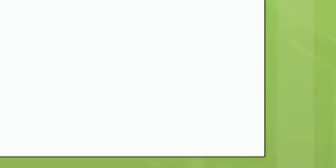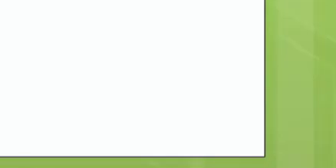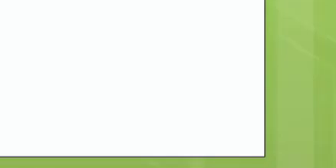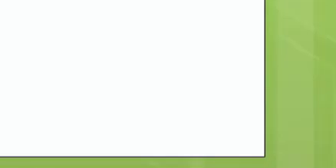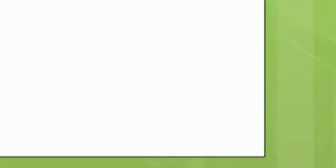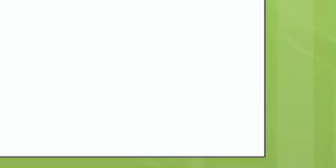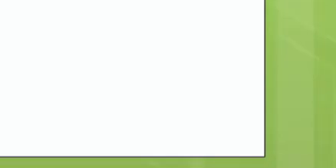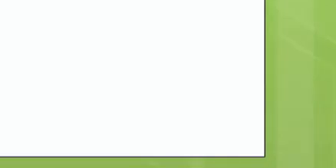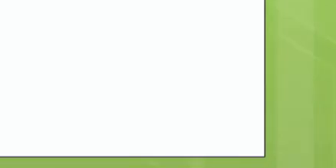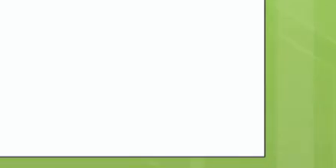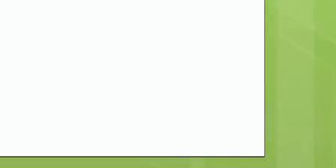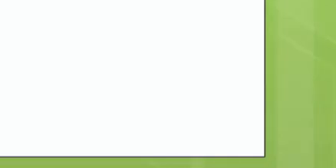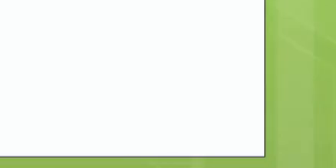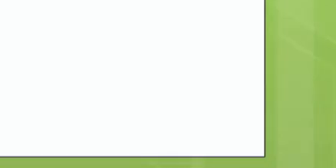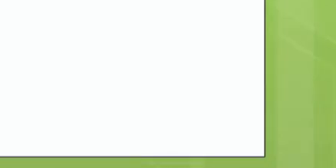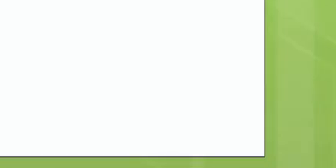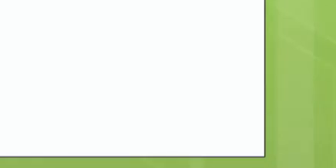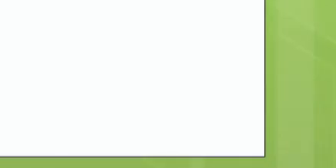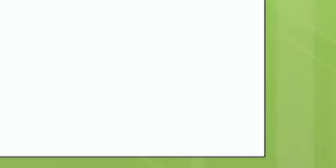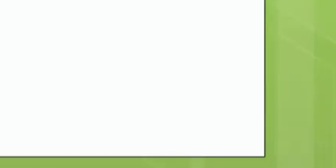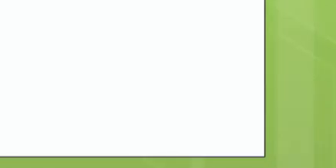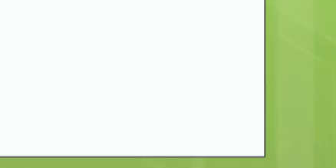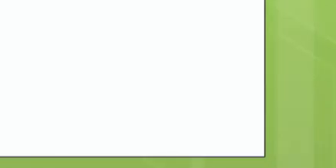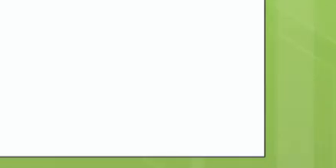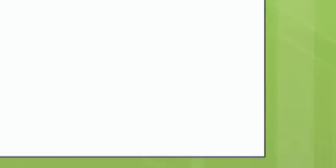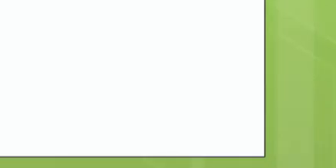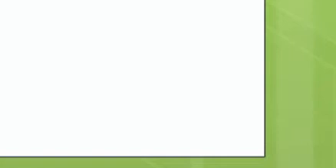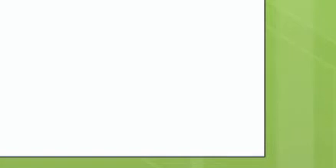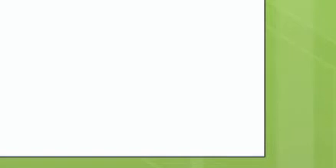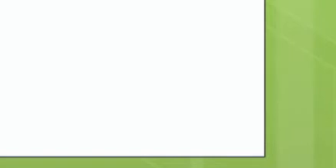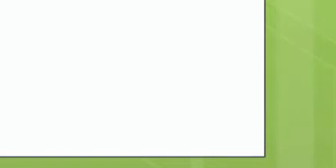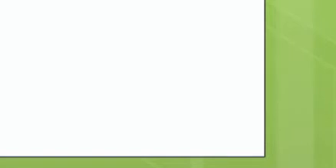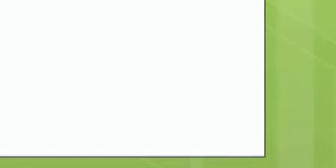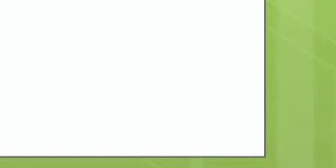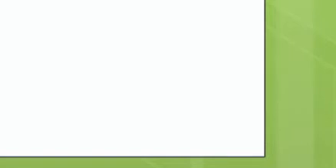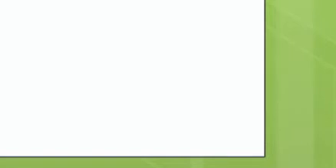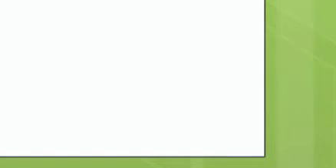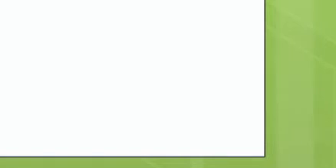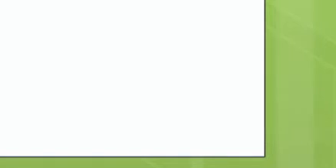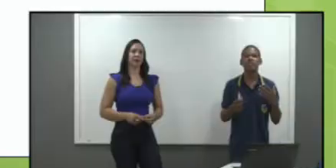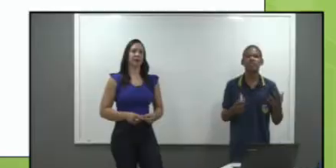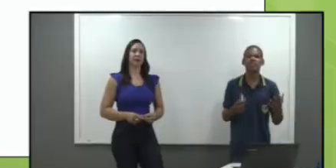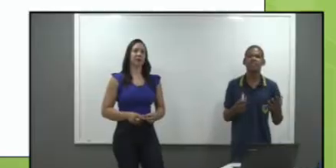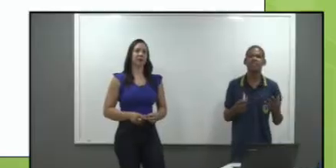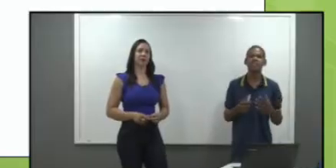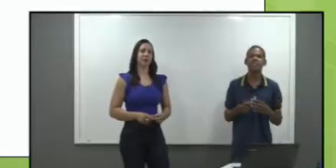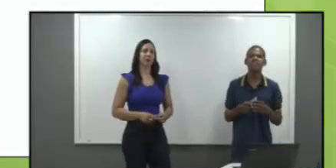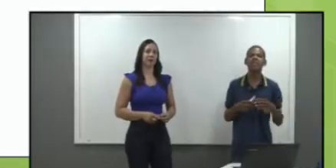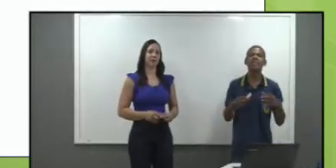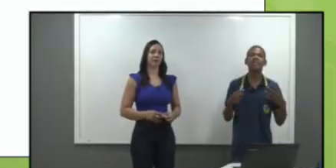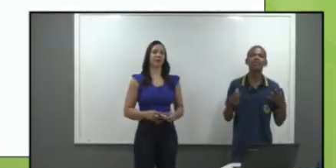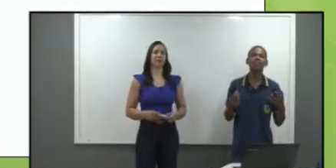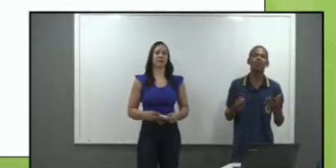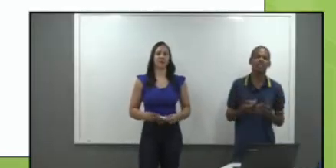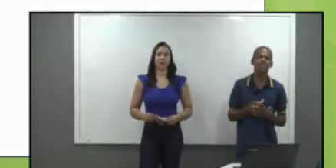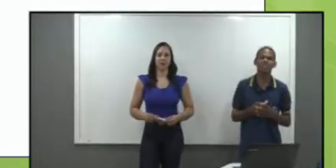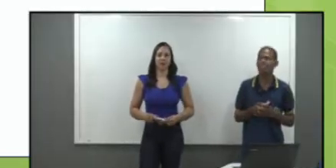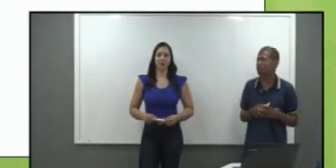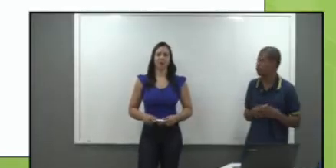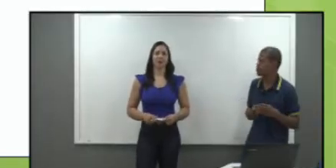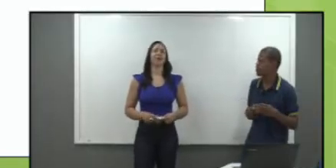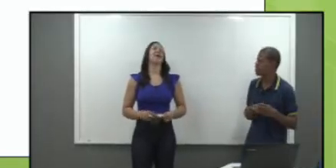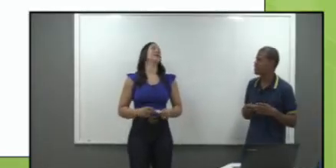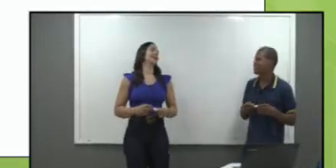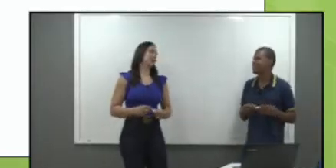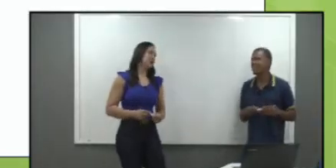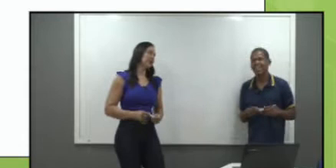Bora. Então, pessoal, hoje a gente vai comentar aqui um pouquinho sobre a história da dança. Quem é que não gosta de dançar,